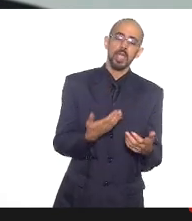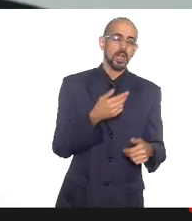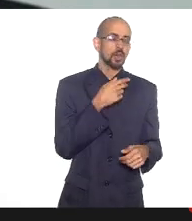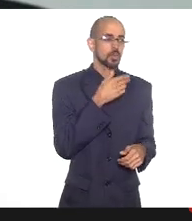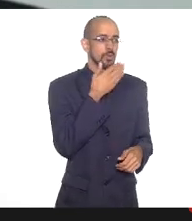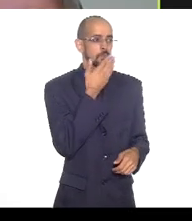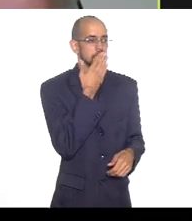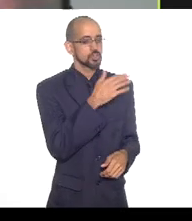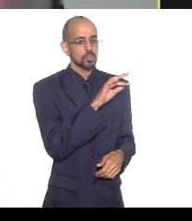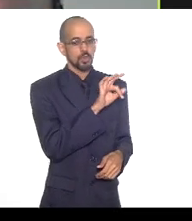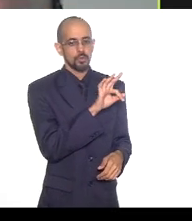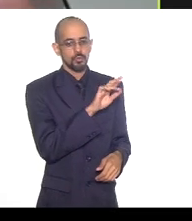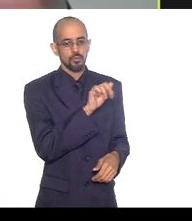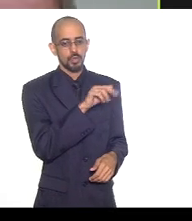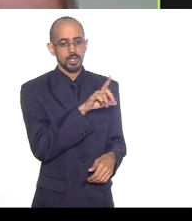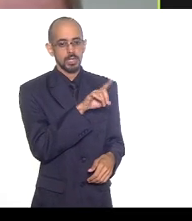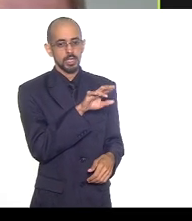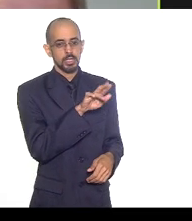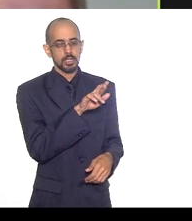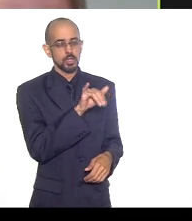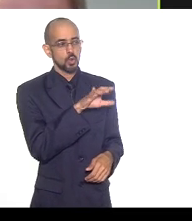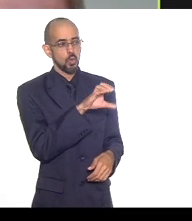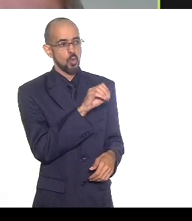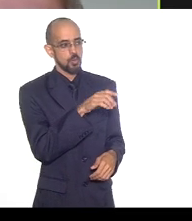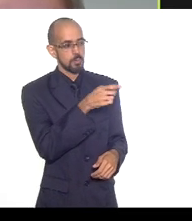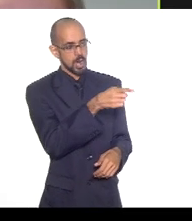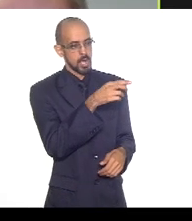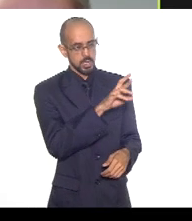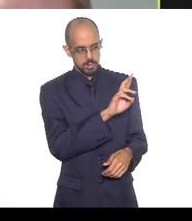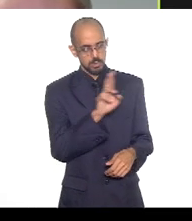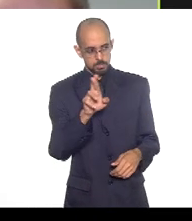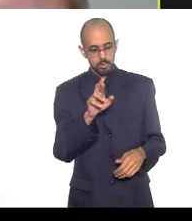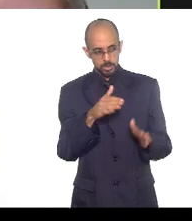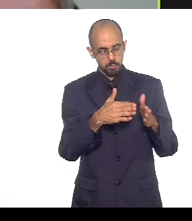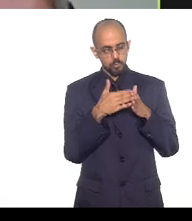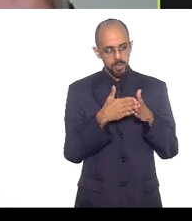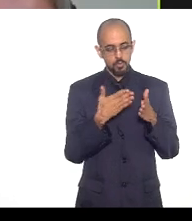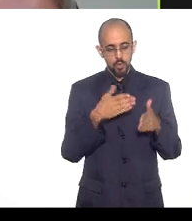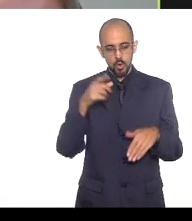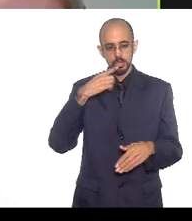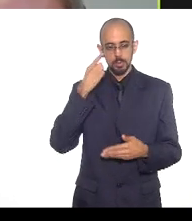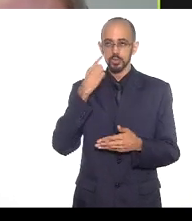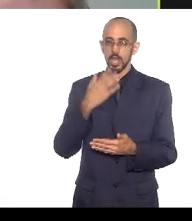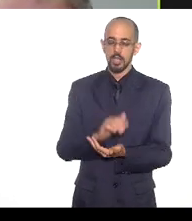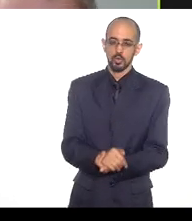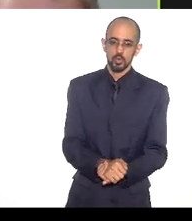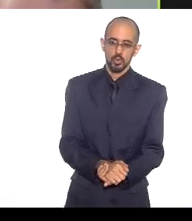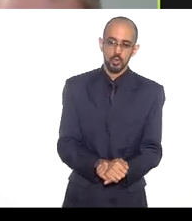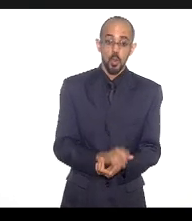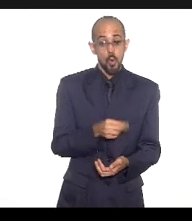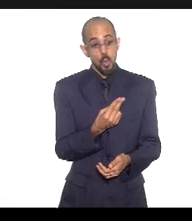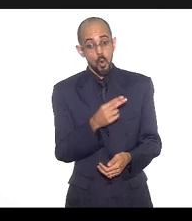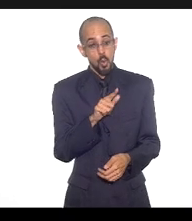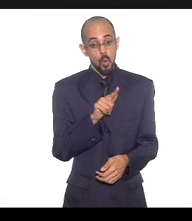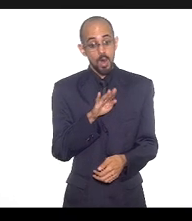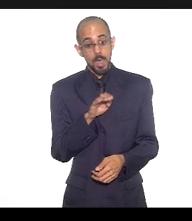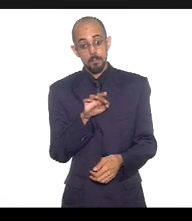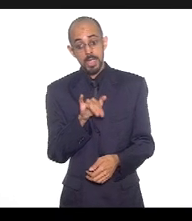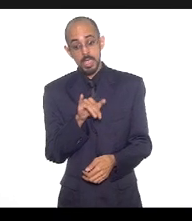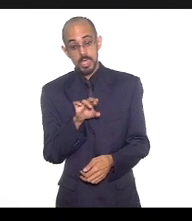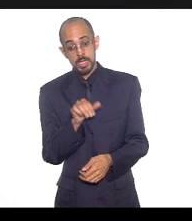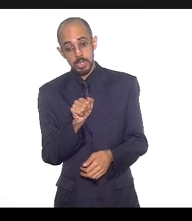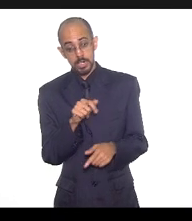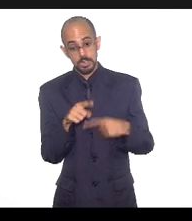o senhor perguntou sobre o ICMS, se não me engano. Frederico, por favor. Talvez o doutor Gadelha possa complementar em seguida.